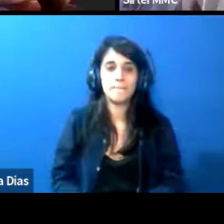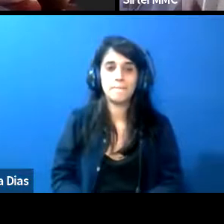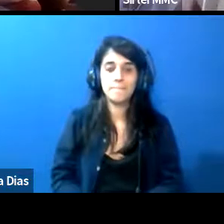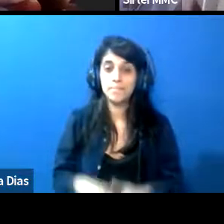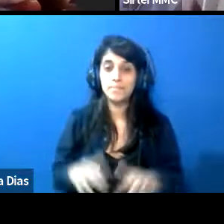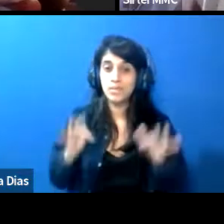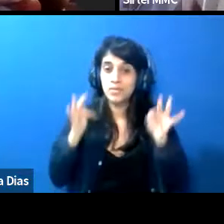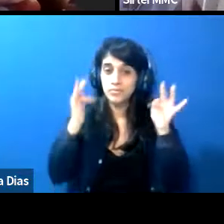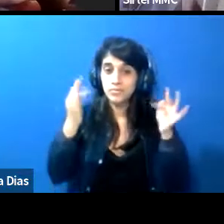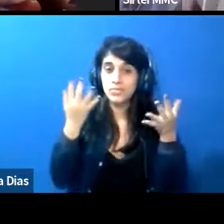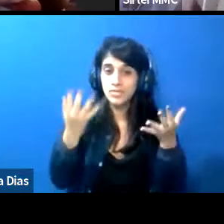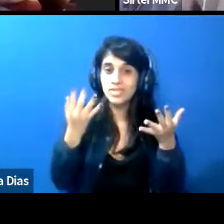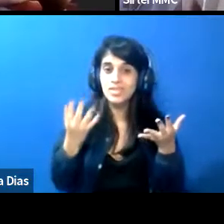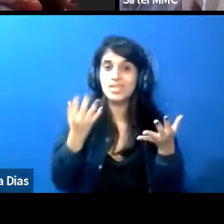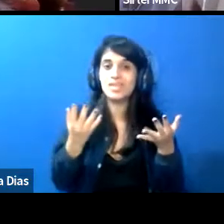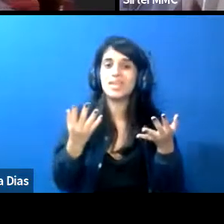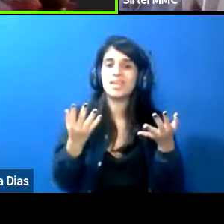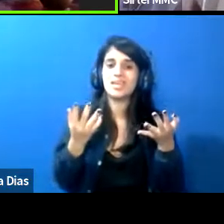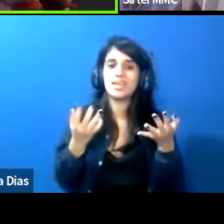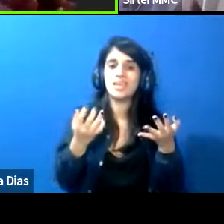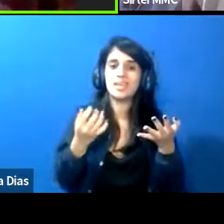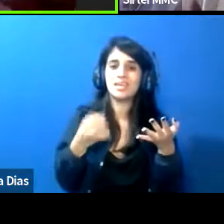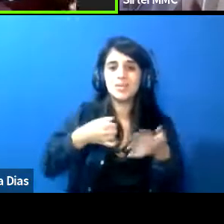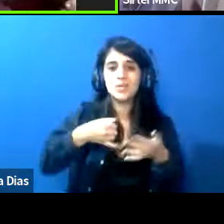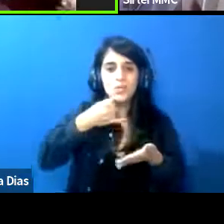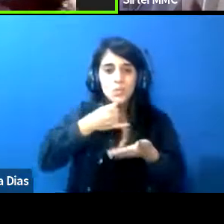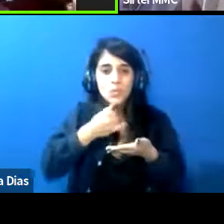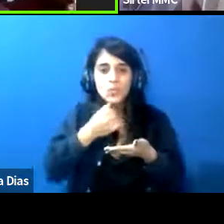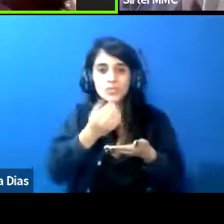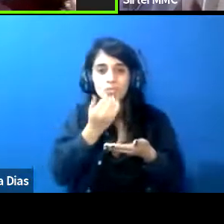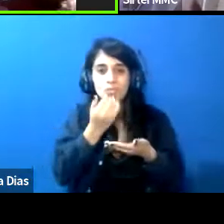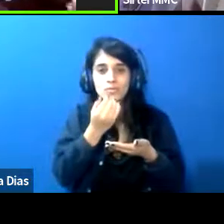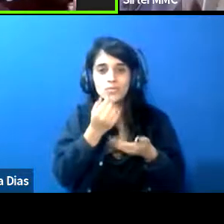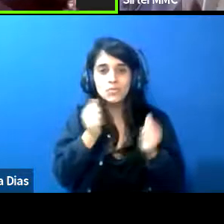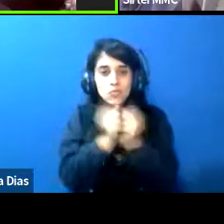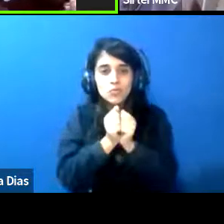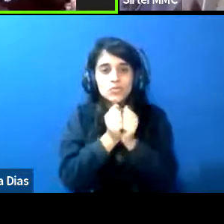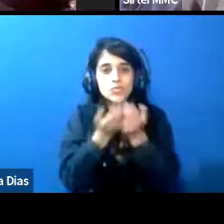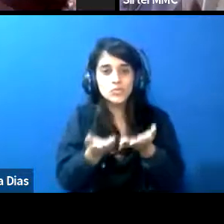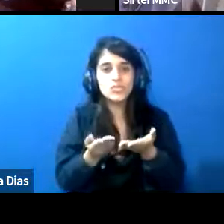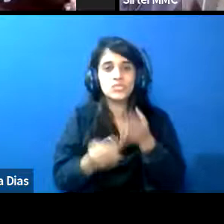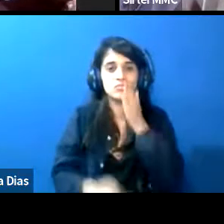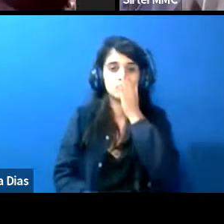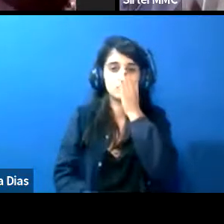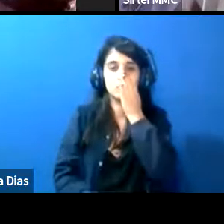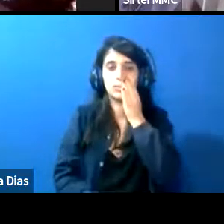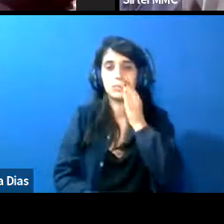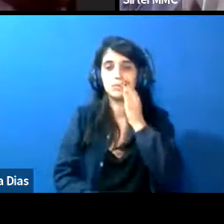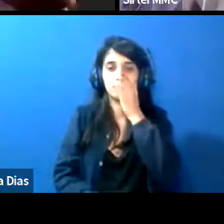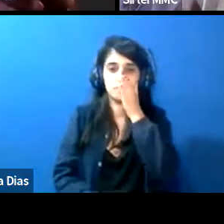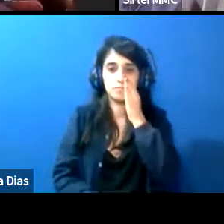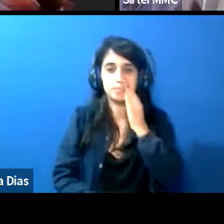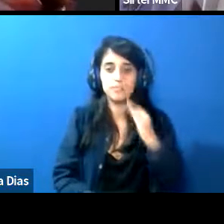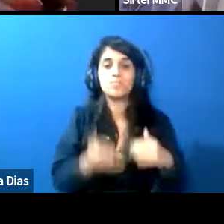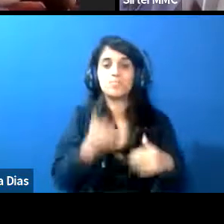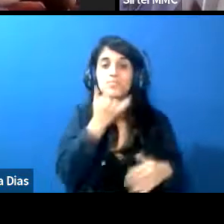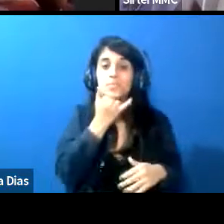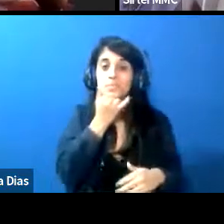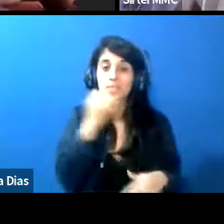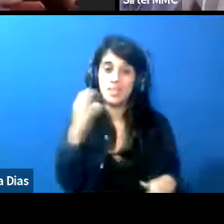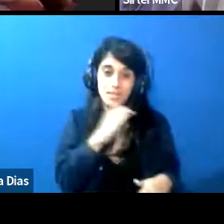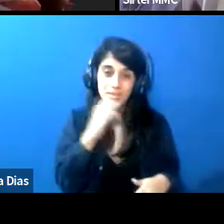desse mate que está aí tão bonito. Com certeza. Nós temos, desculpa apressar um